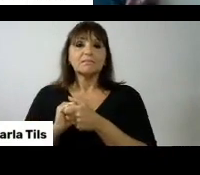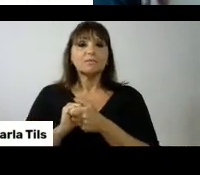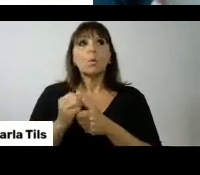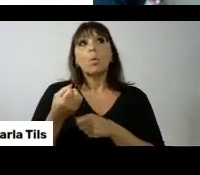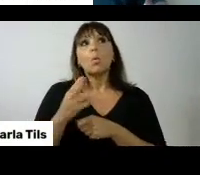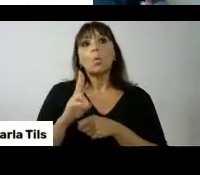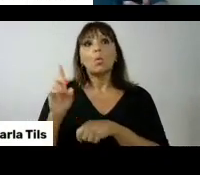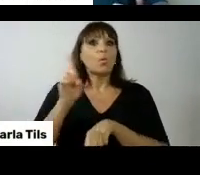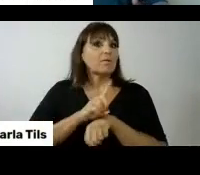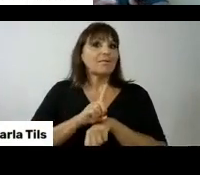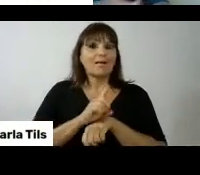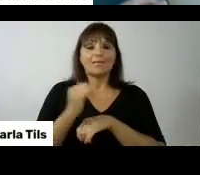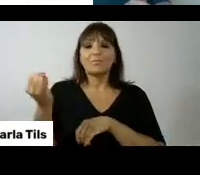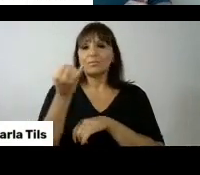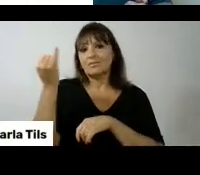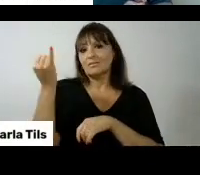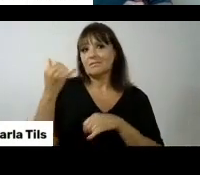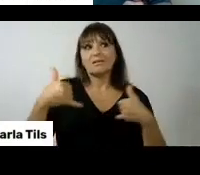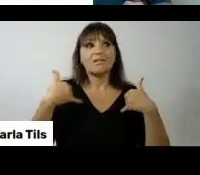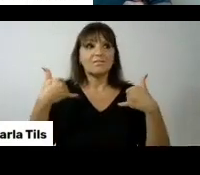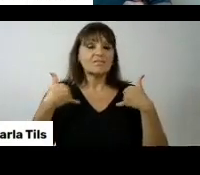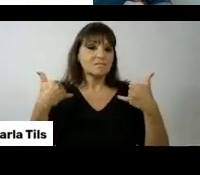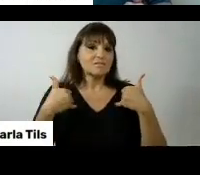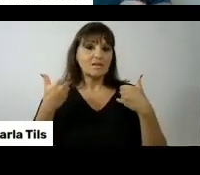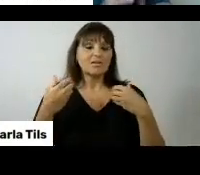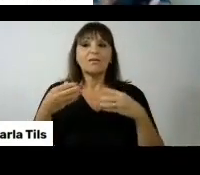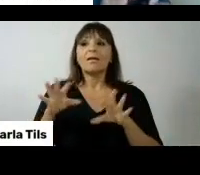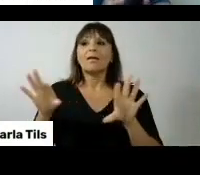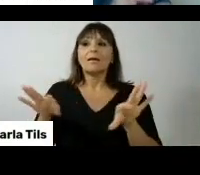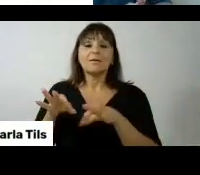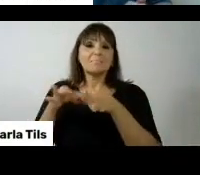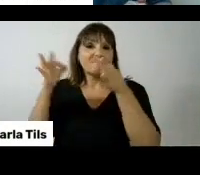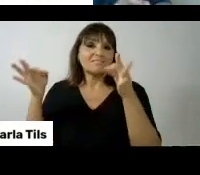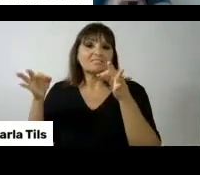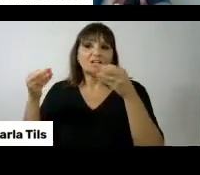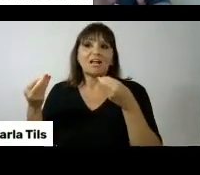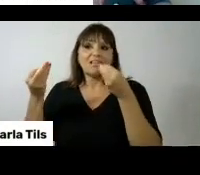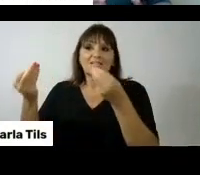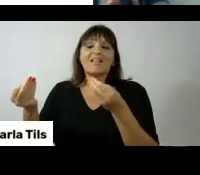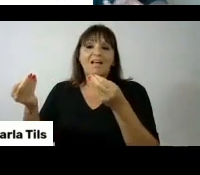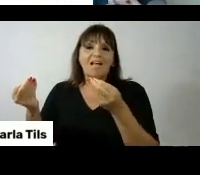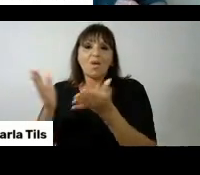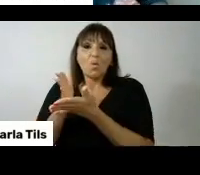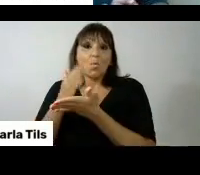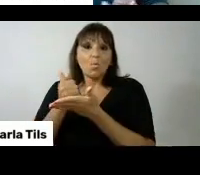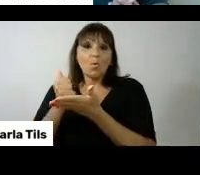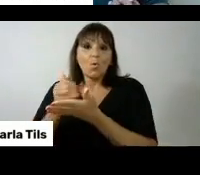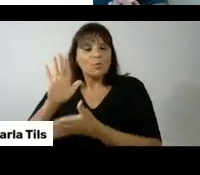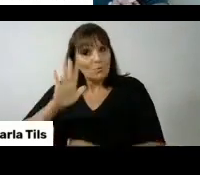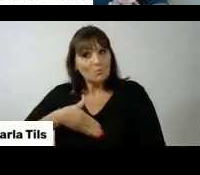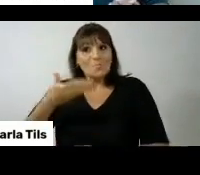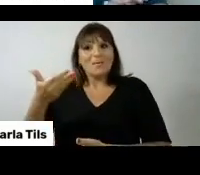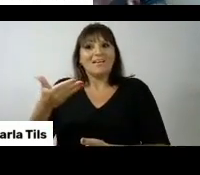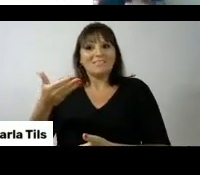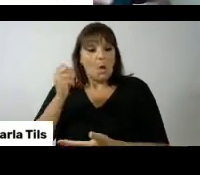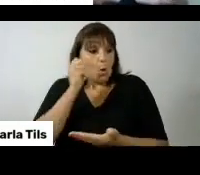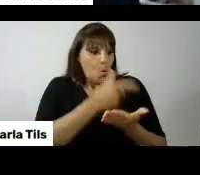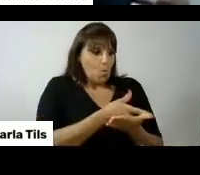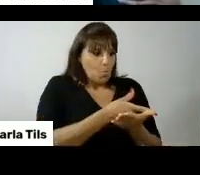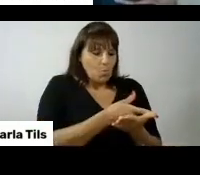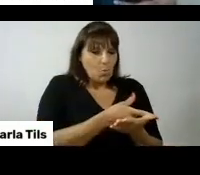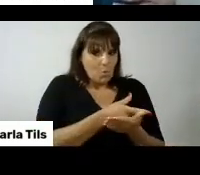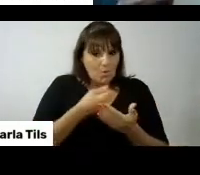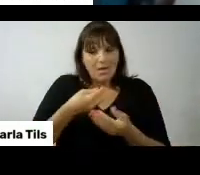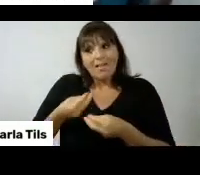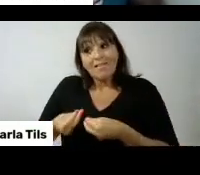importante, aniversário de alguém, você quer presentear com um bolo surpresa. Você comprou aquele bolo e mandou entregar na casa da pessoa. Tudo isso